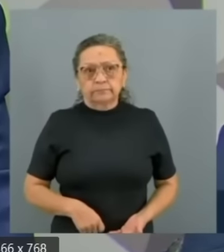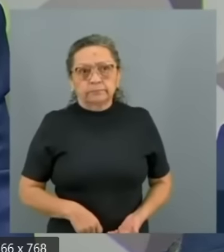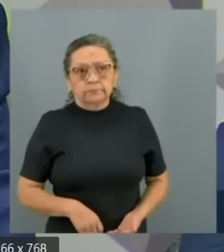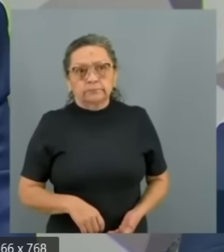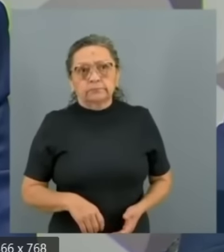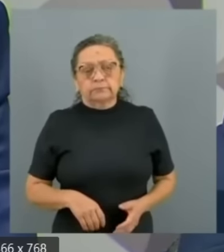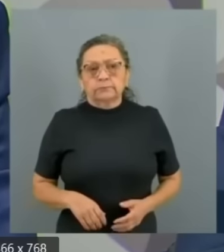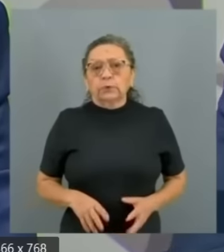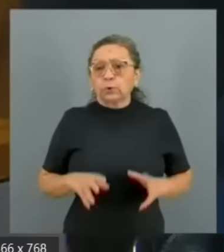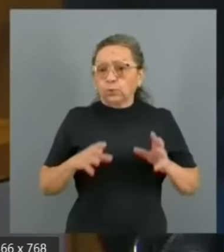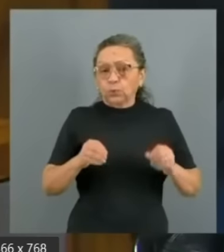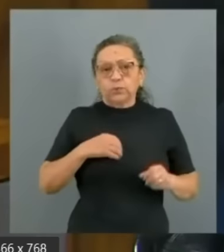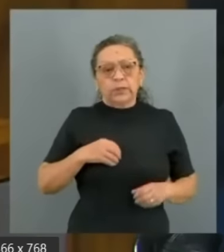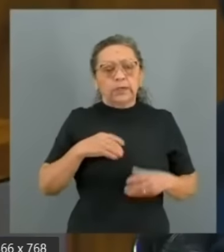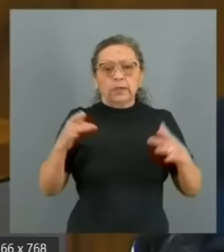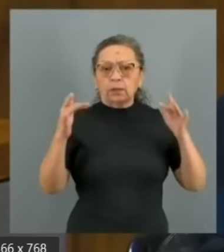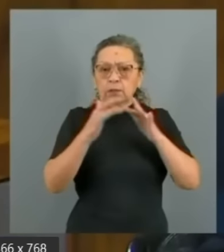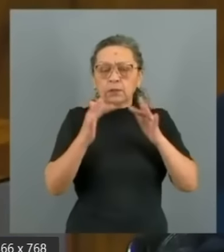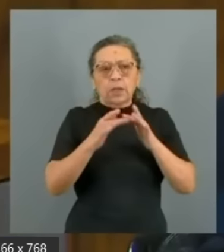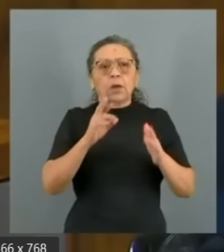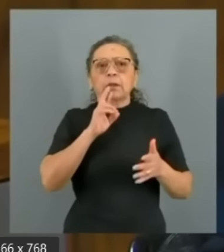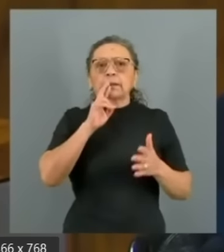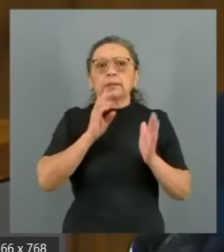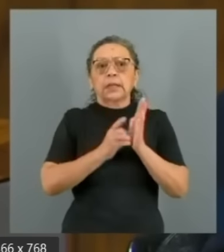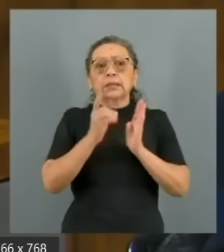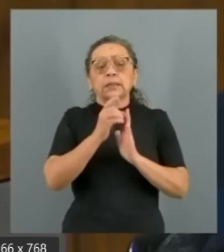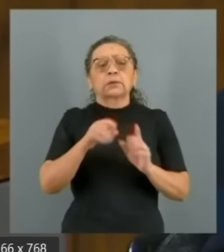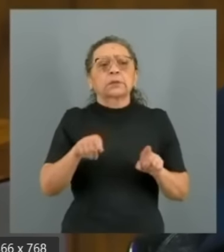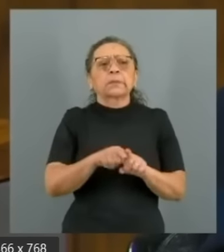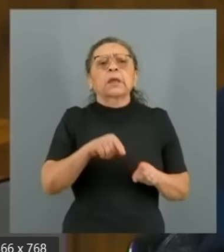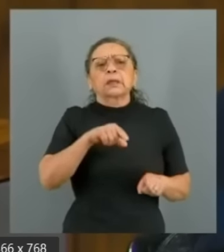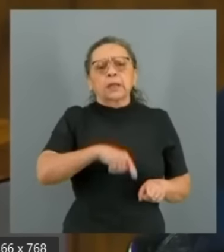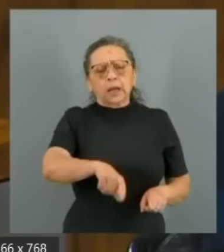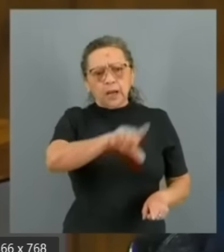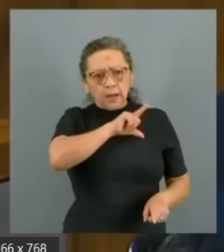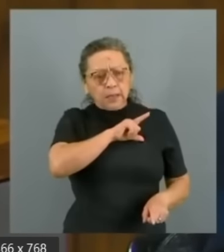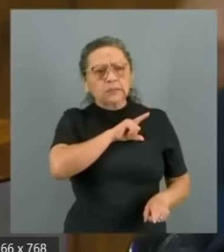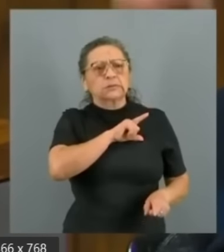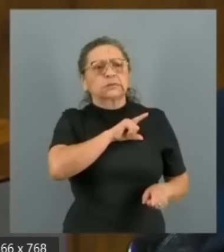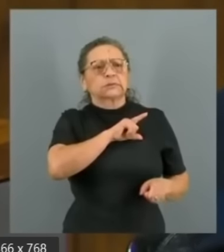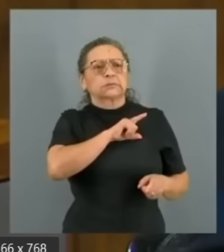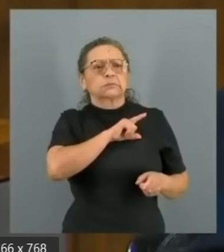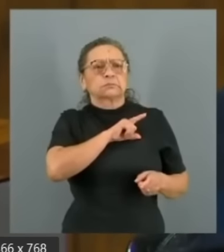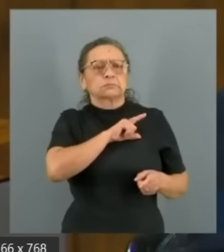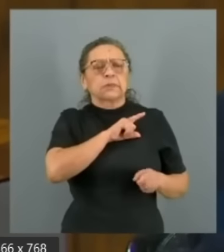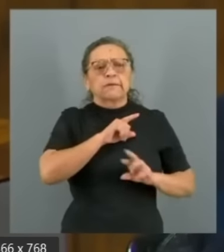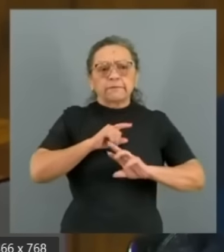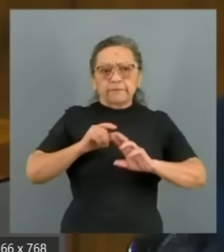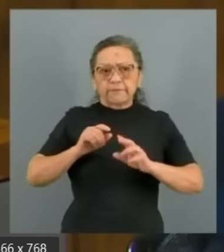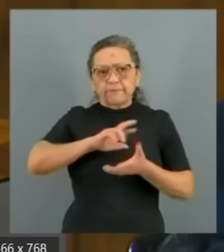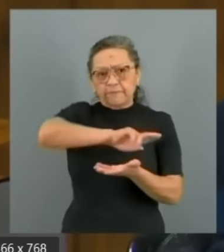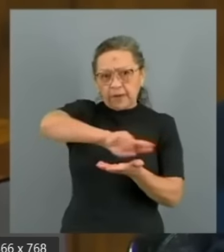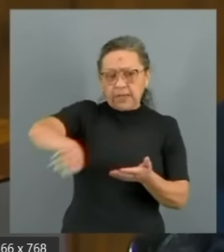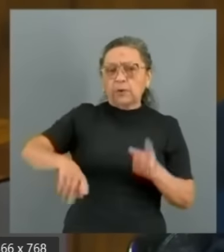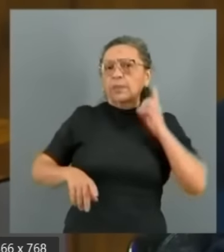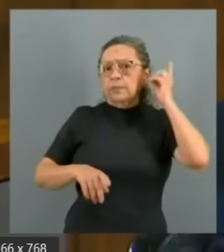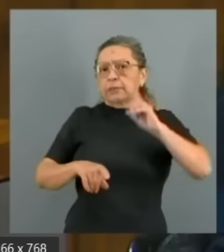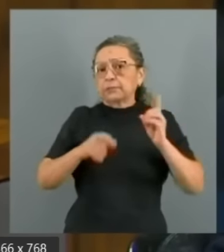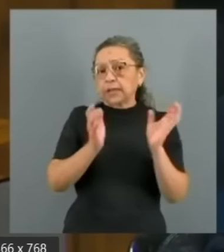decreto. Foi dito aqui, por vários deputados do governo, até um alerta para Vossa